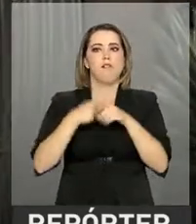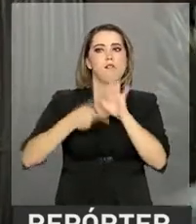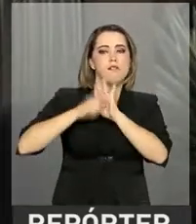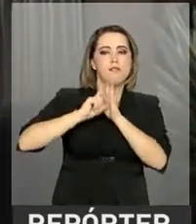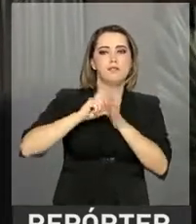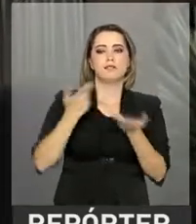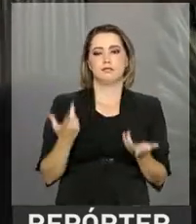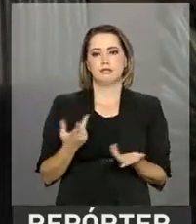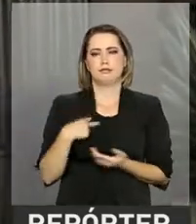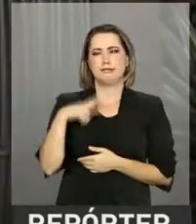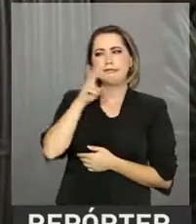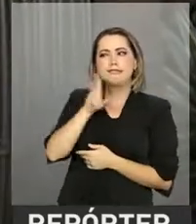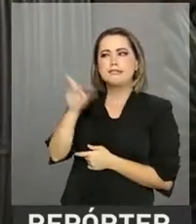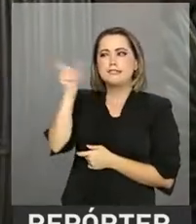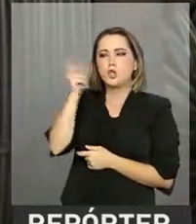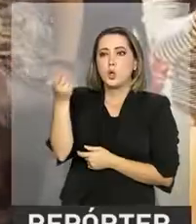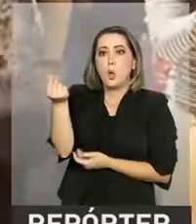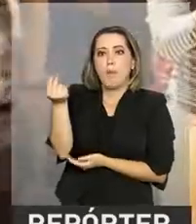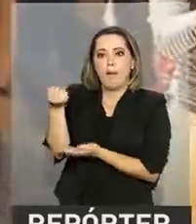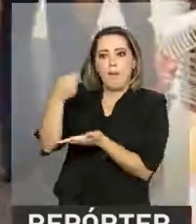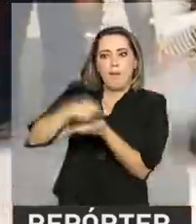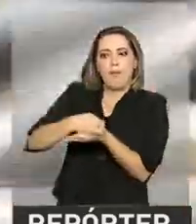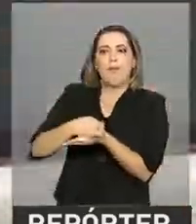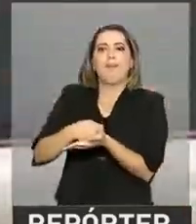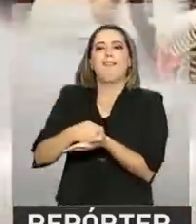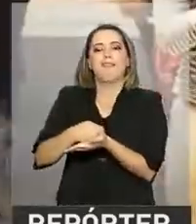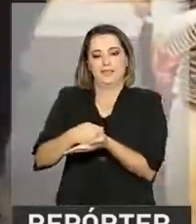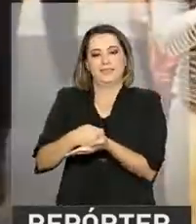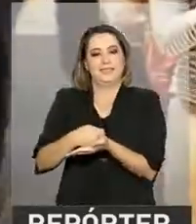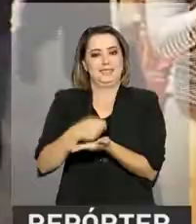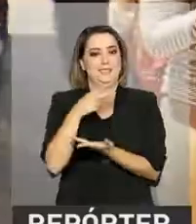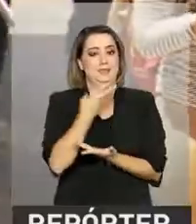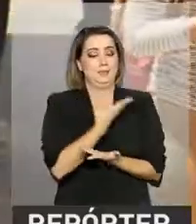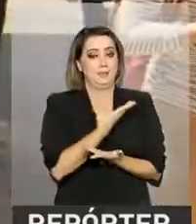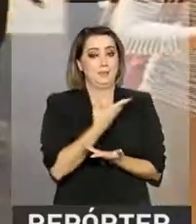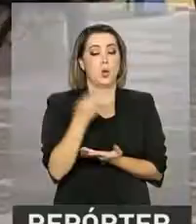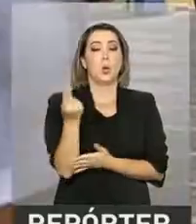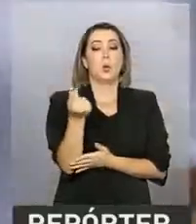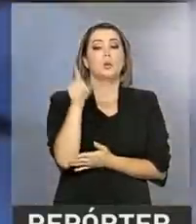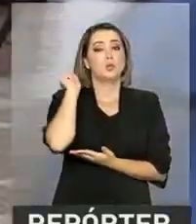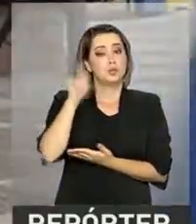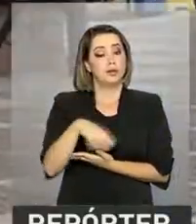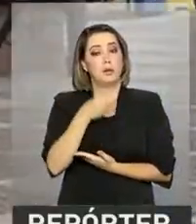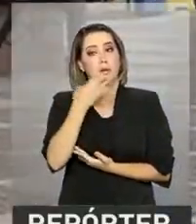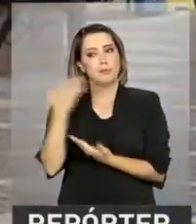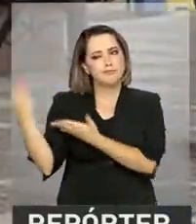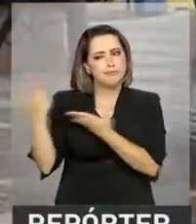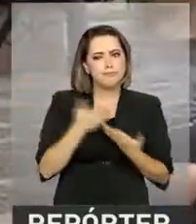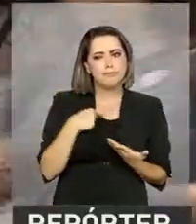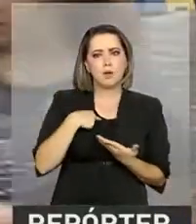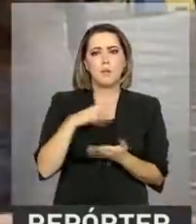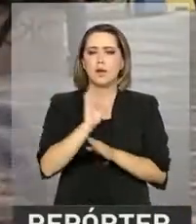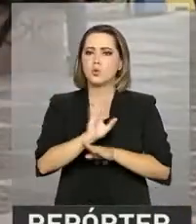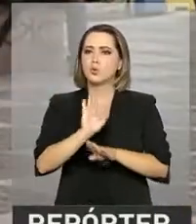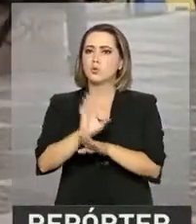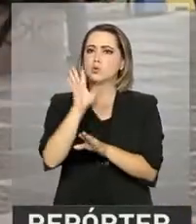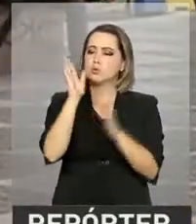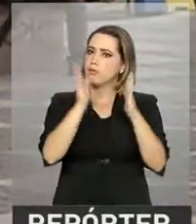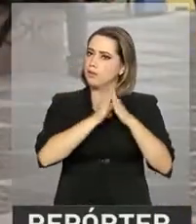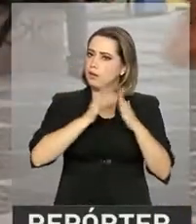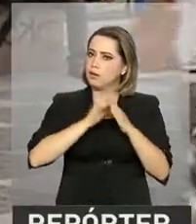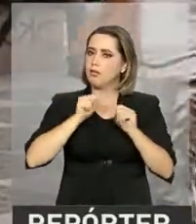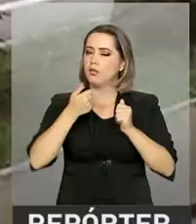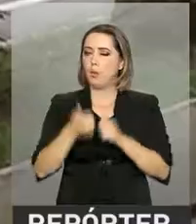recebi. Está de olho na restituição, então? Com certeza. O dinheiro da restituição do Imposto de Renda é bem-vindo para ajudar nas contas de casa ou reforçar